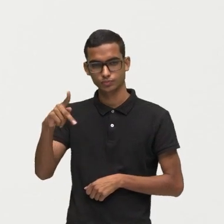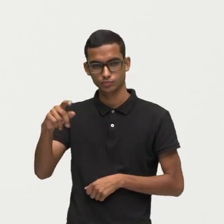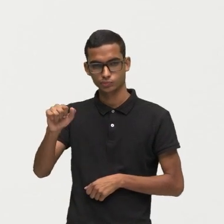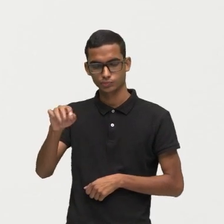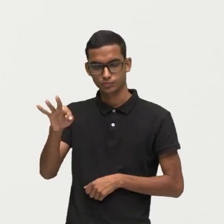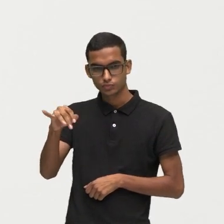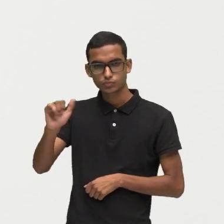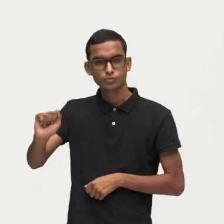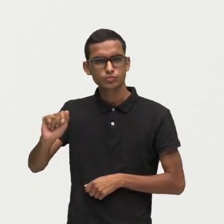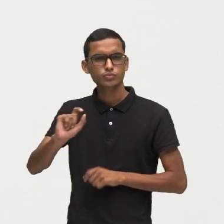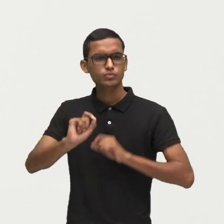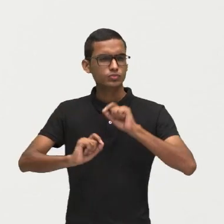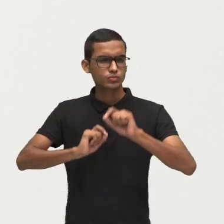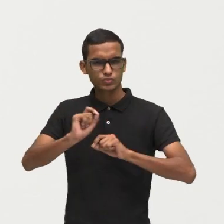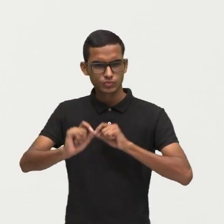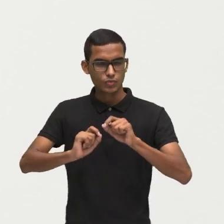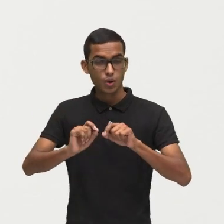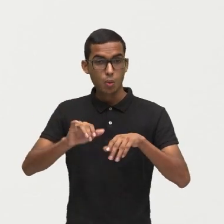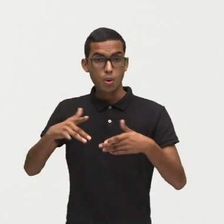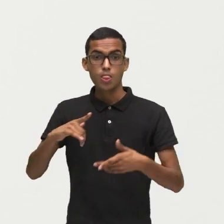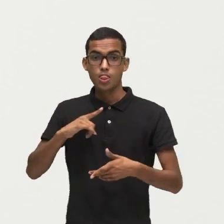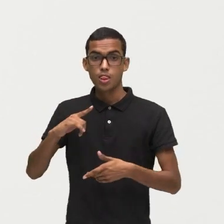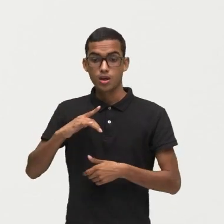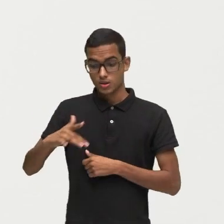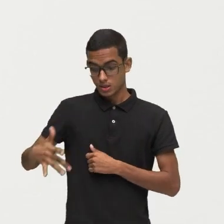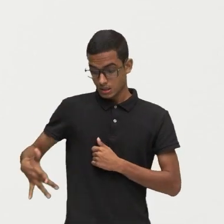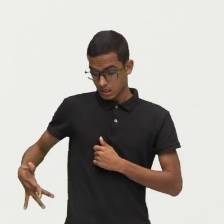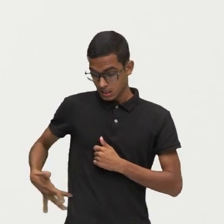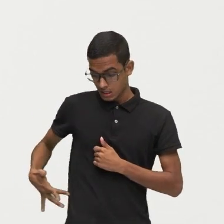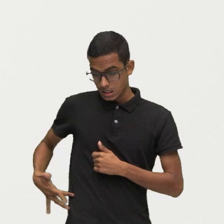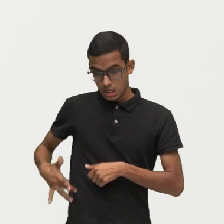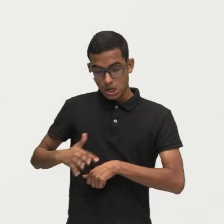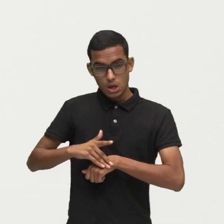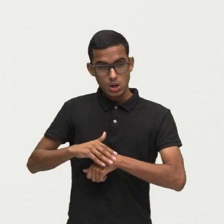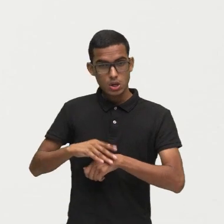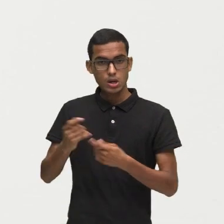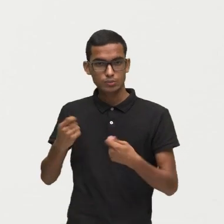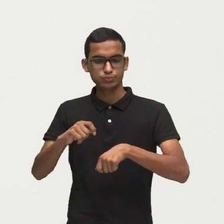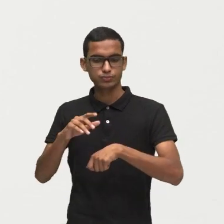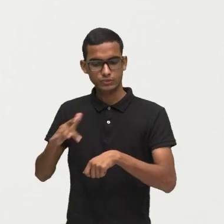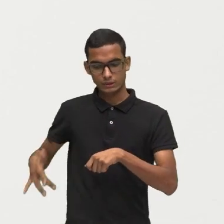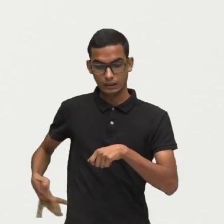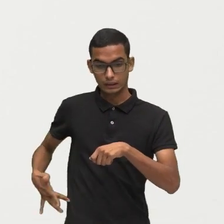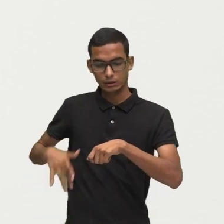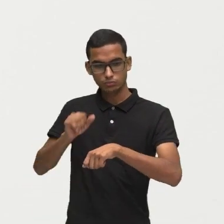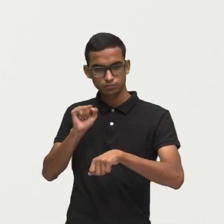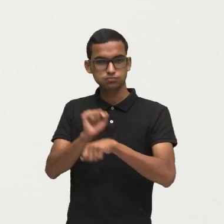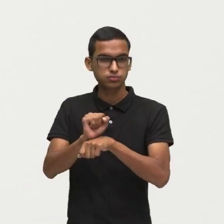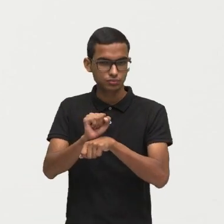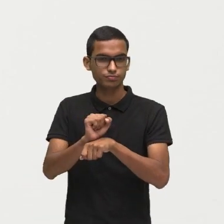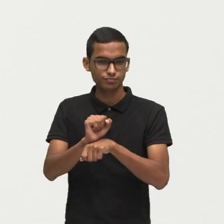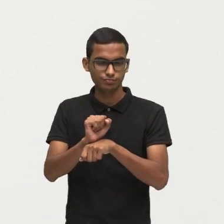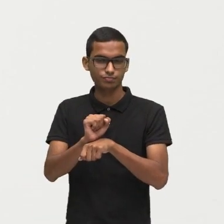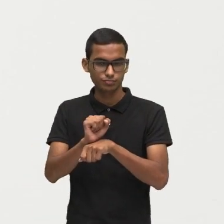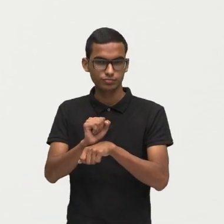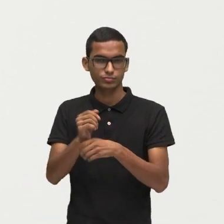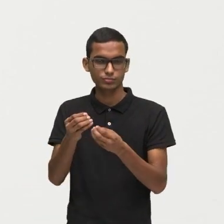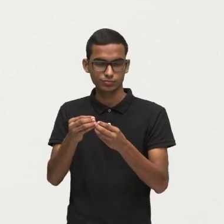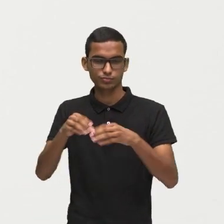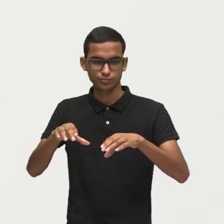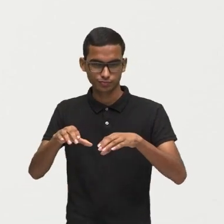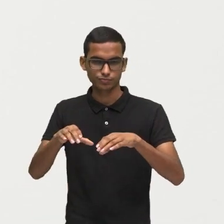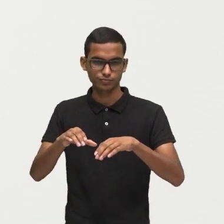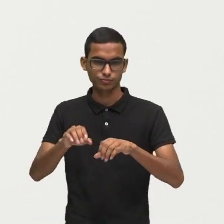são danos causados aos rins que levam à insuficiência renal e total comprometimento dessa